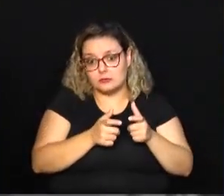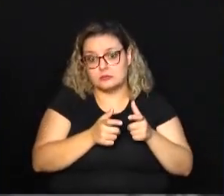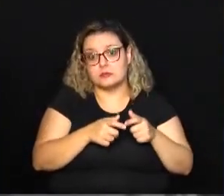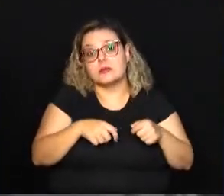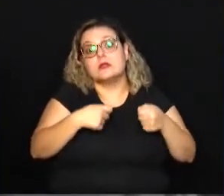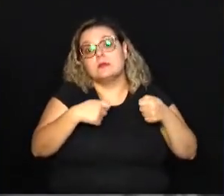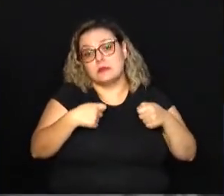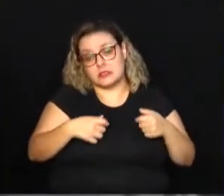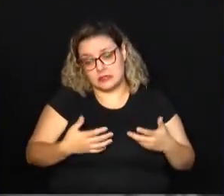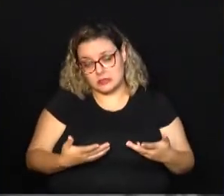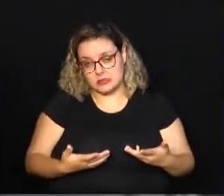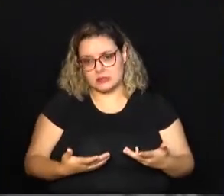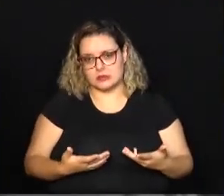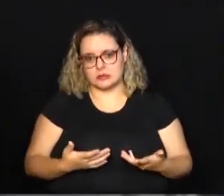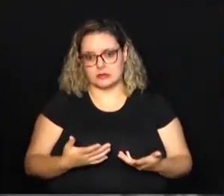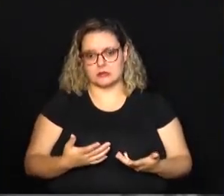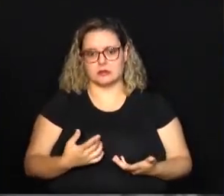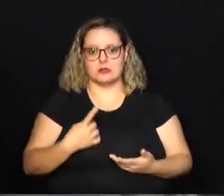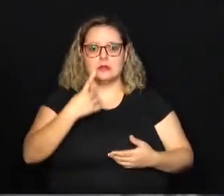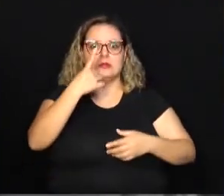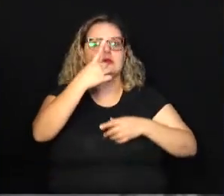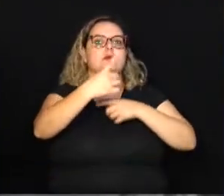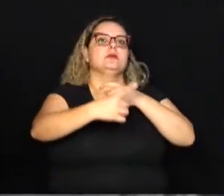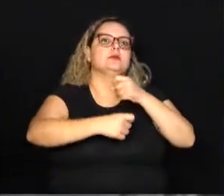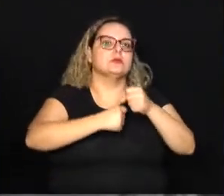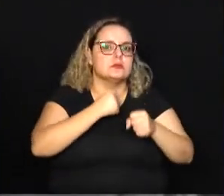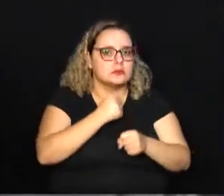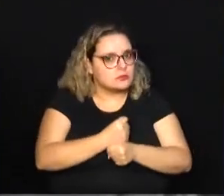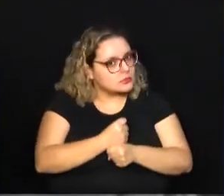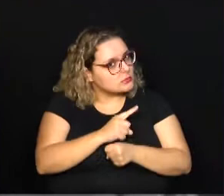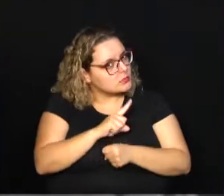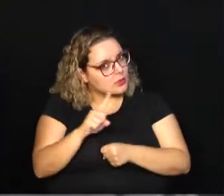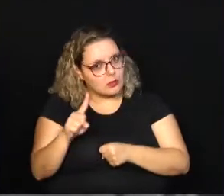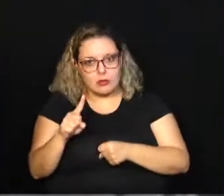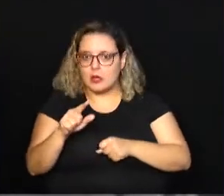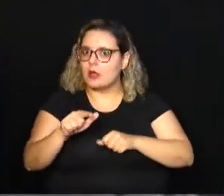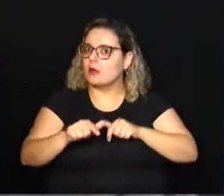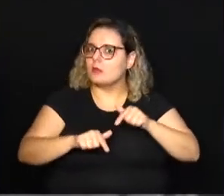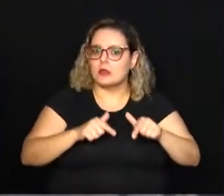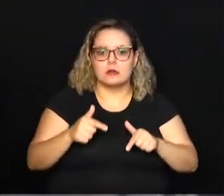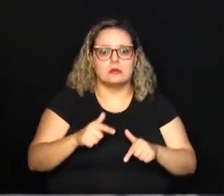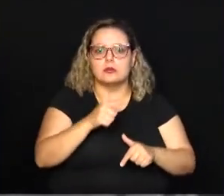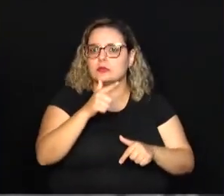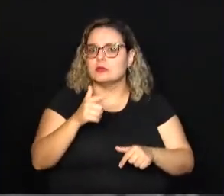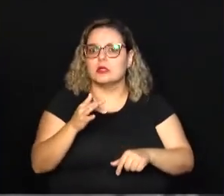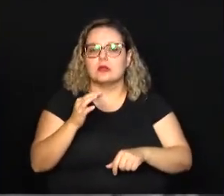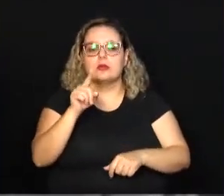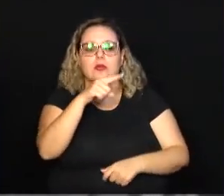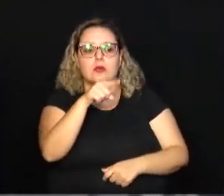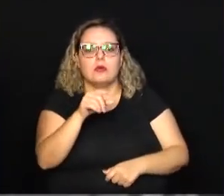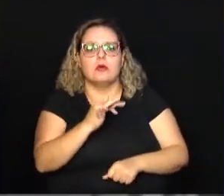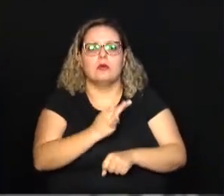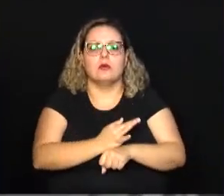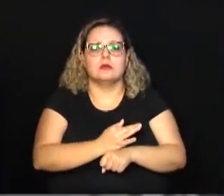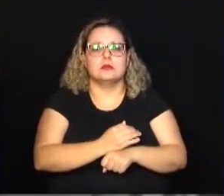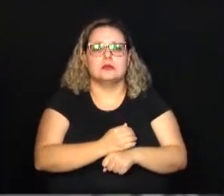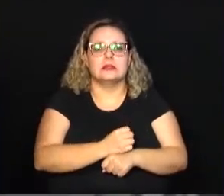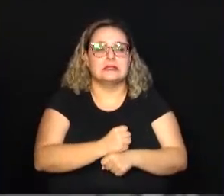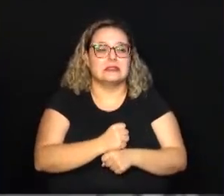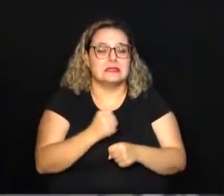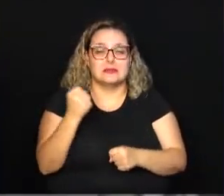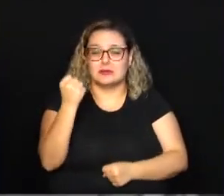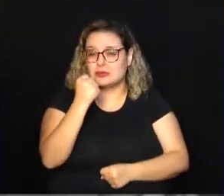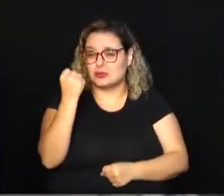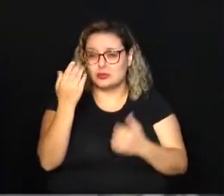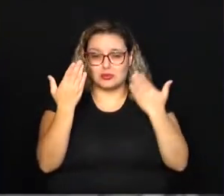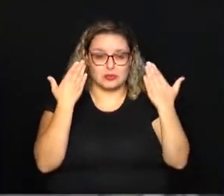necessárias, digamos assim. O pessoal, 1 ano não é brincadeira, 1 ano sem folga, 1 ano sem estresse psicológico. E só para completar a